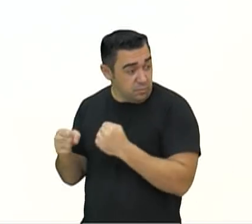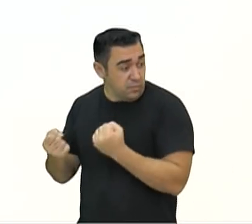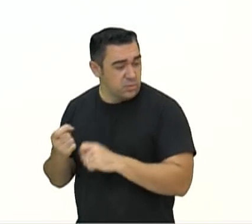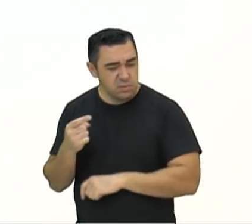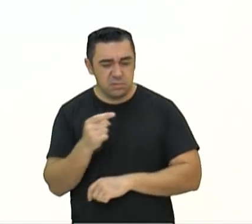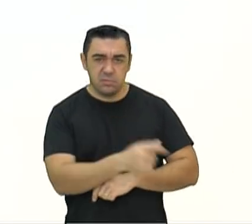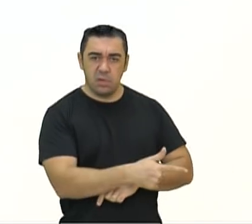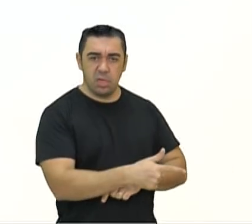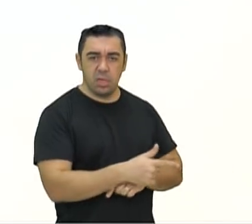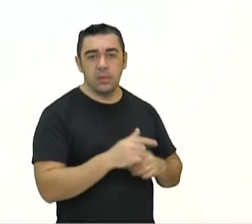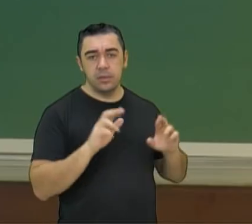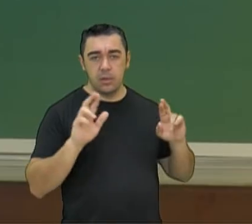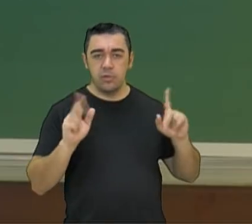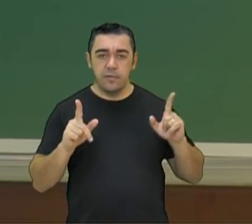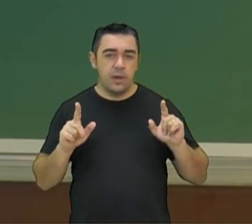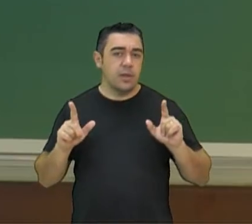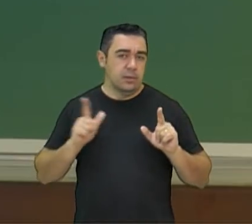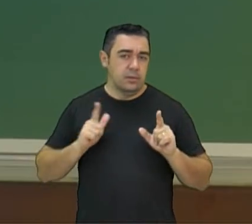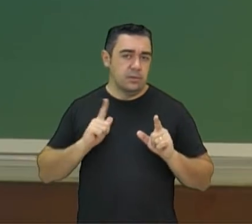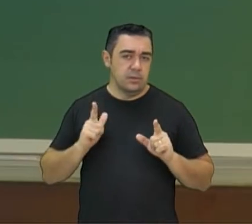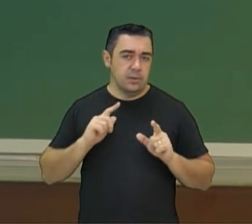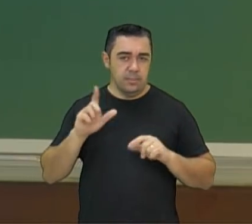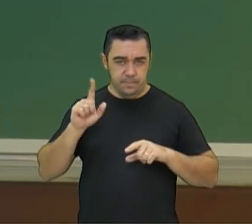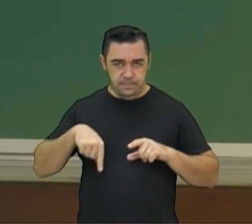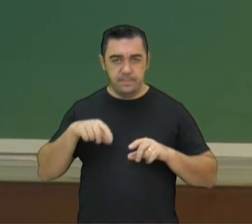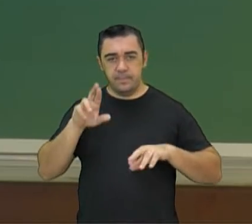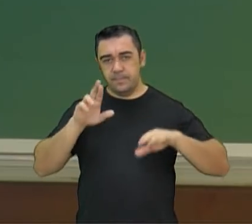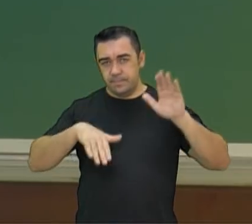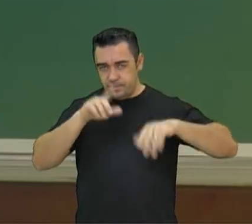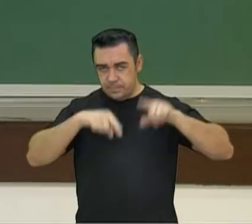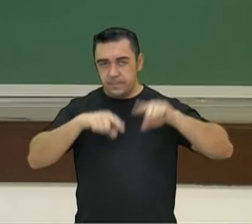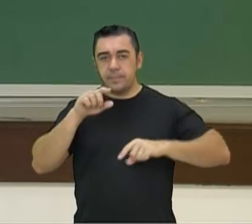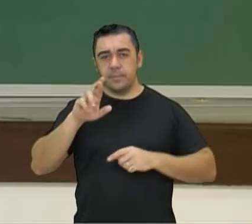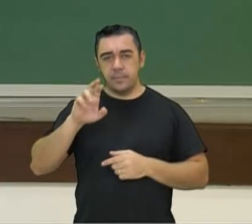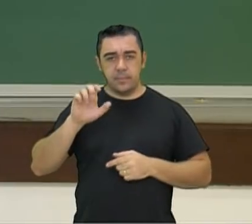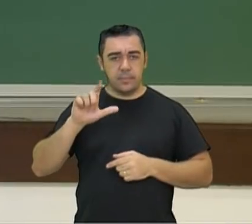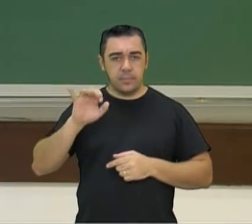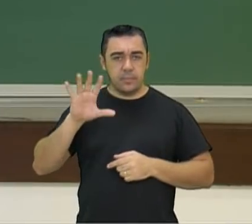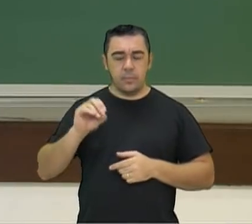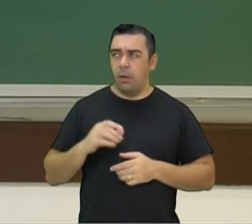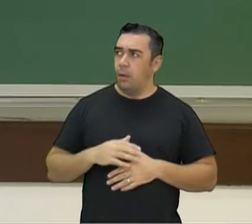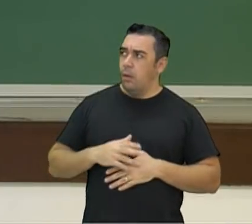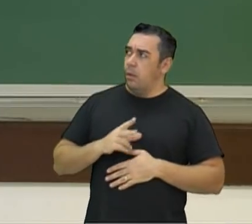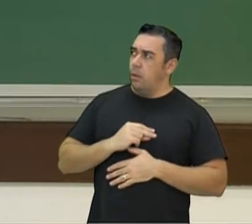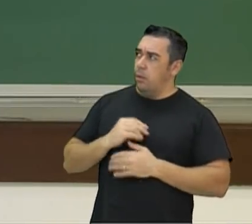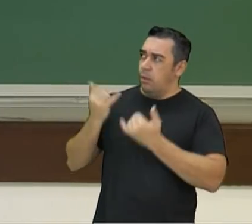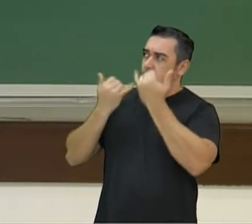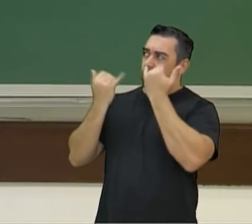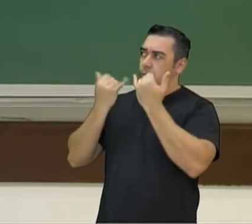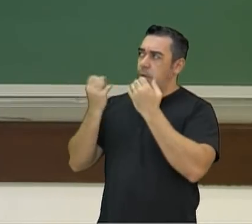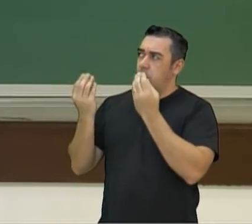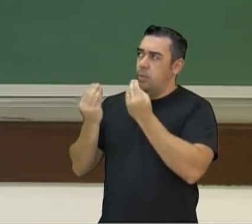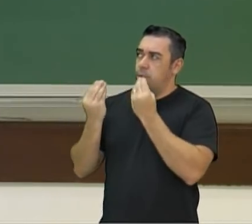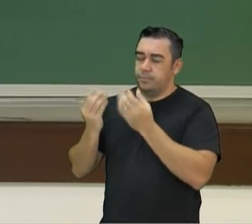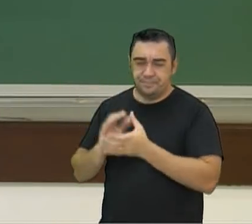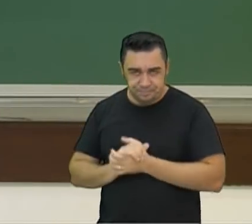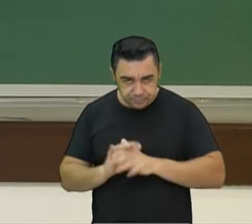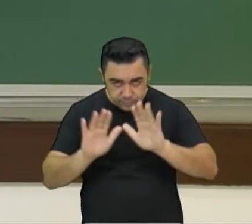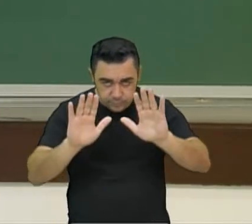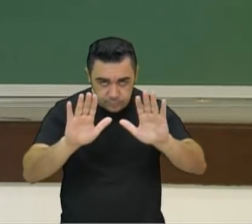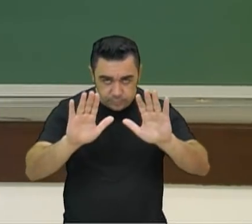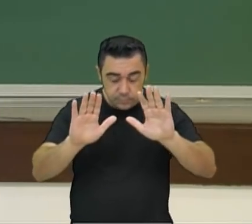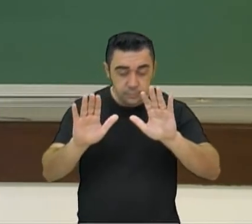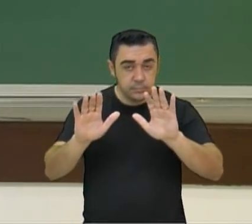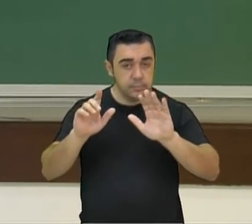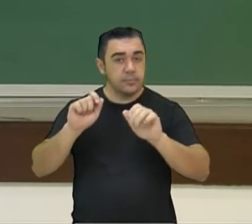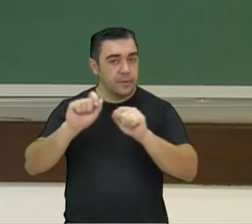ciclano. Então, a gente tem que é um grau superlativo relativo, certo? Nossa, professora, muita informação, como é que a gente faz com tudo isso? Bom, a